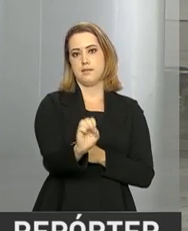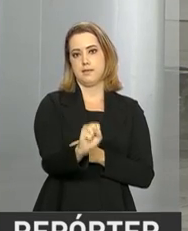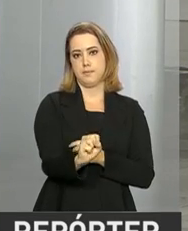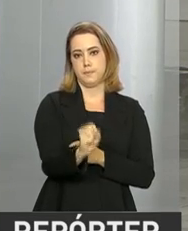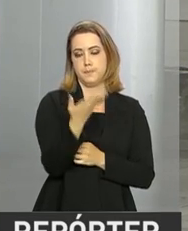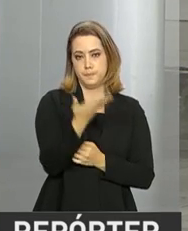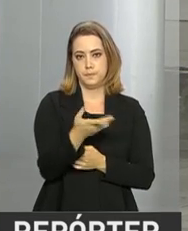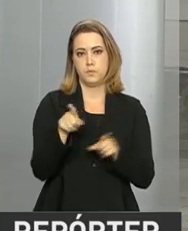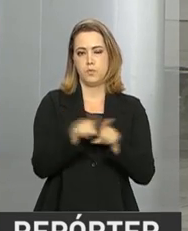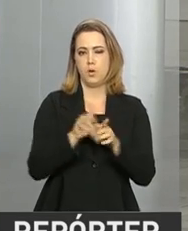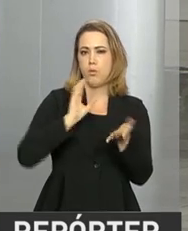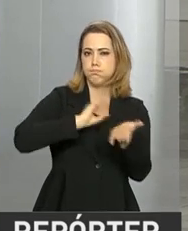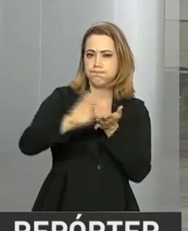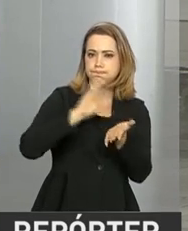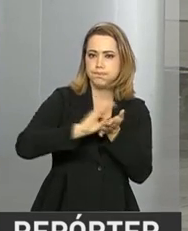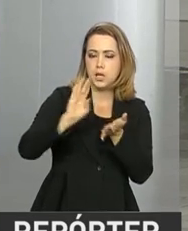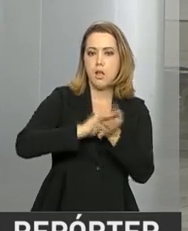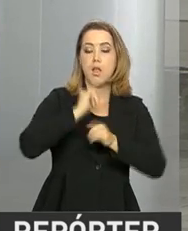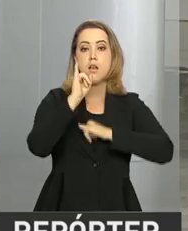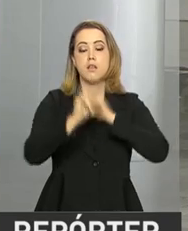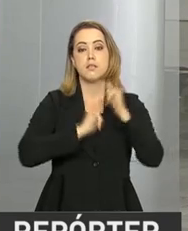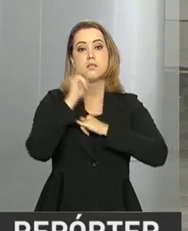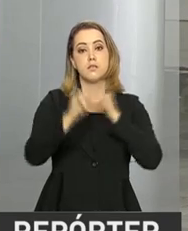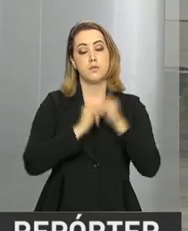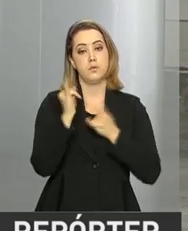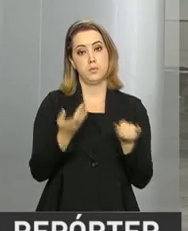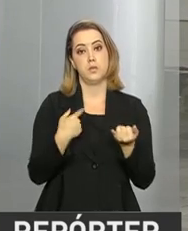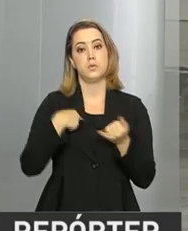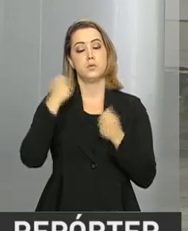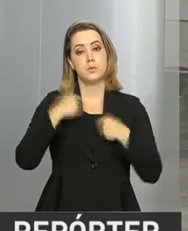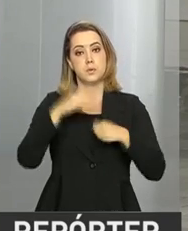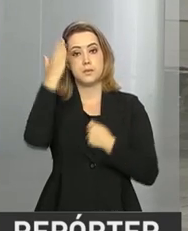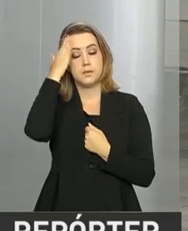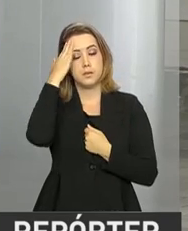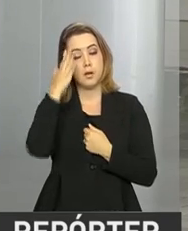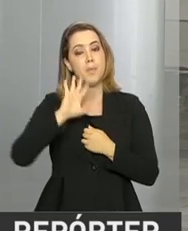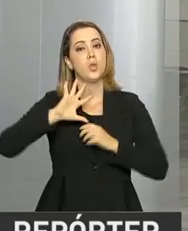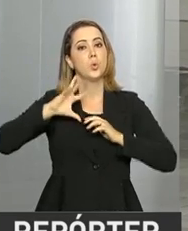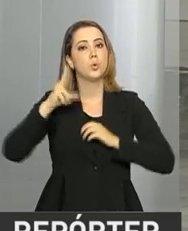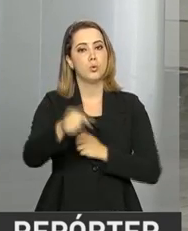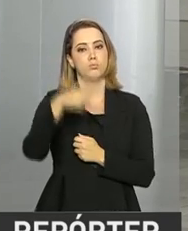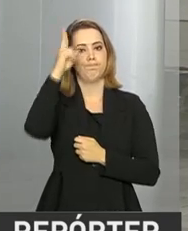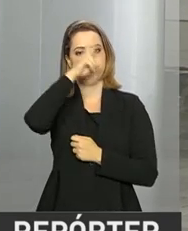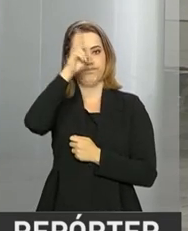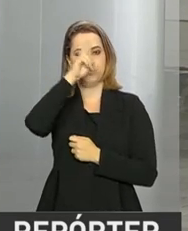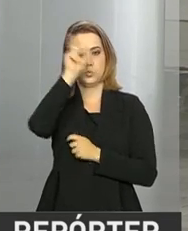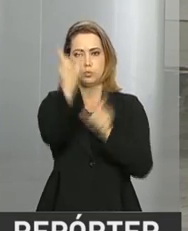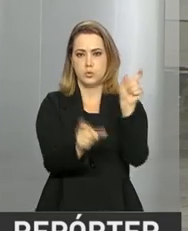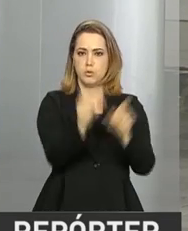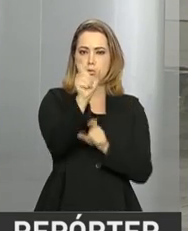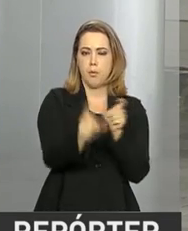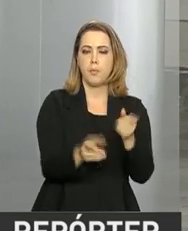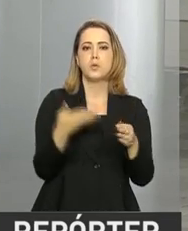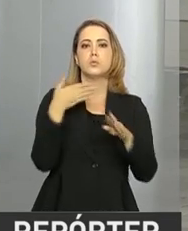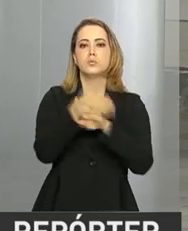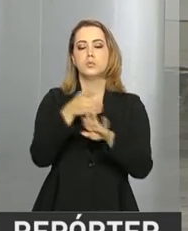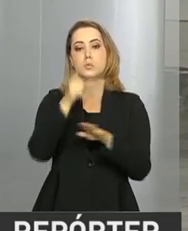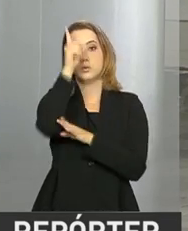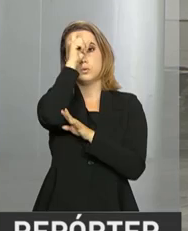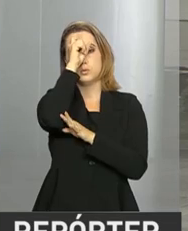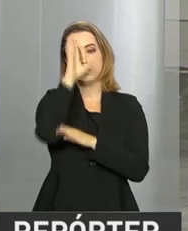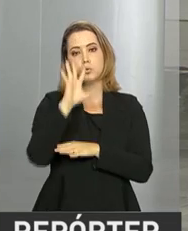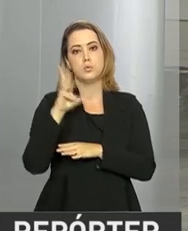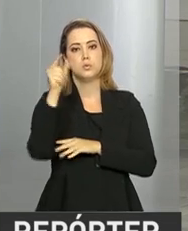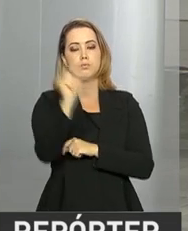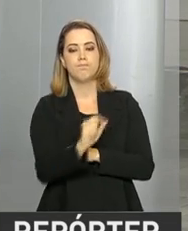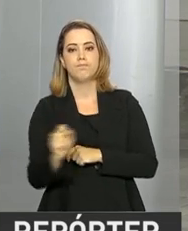Essa digitalização vai permitir que os profissionais tenham acesso ao histórico dos pacientes em qualquer unidade de saúde do